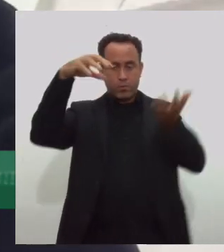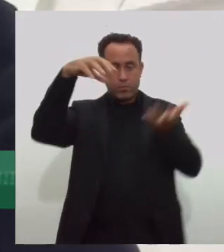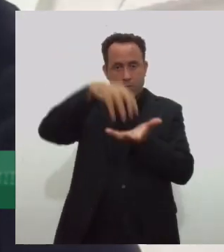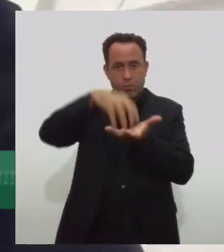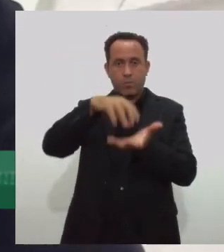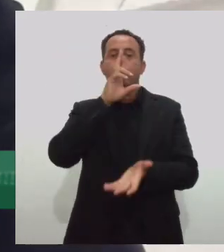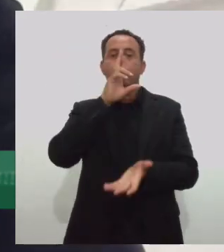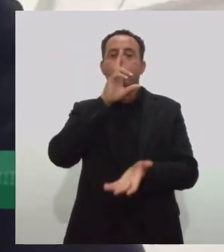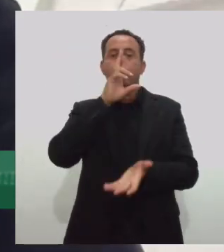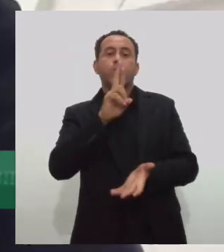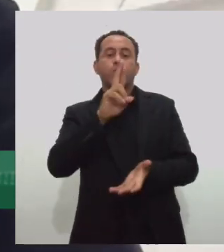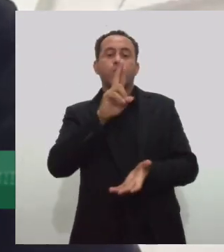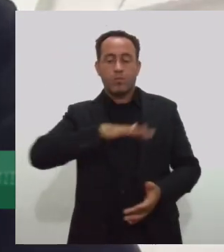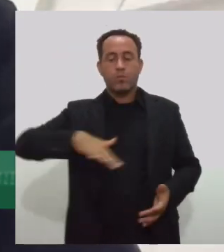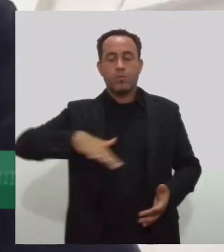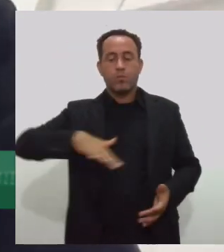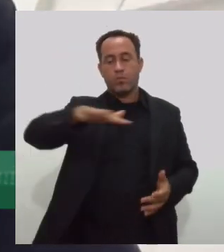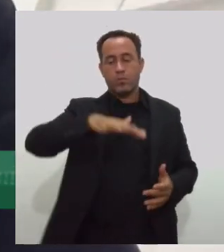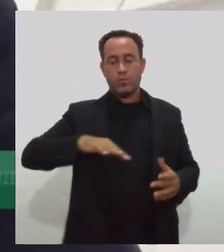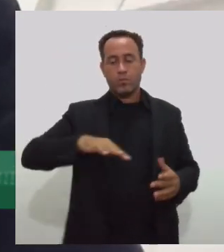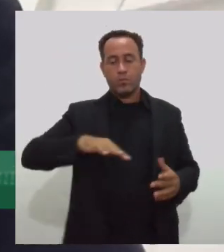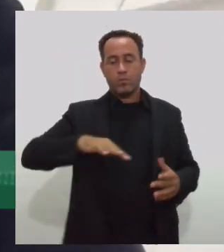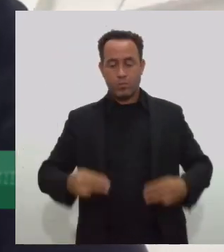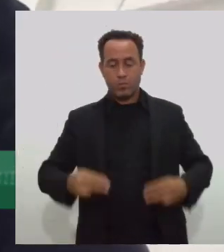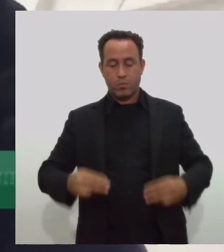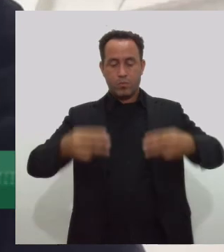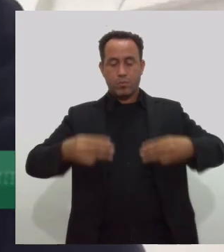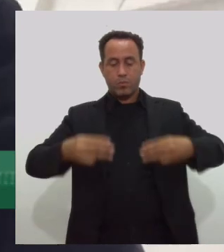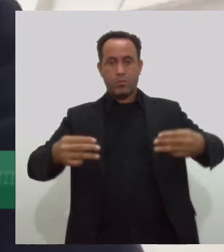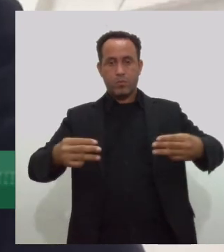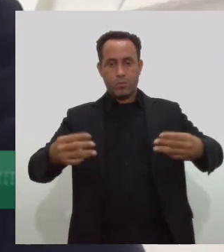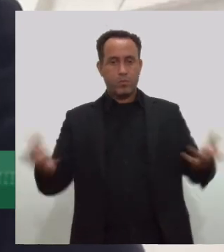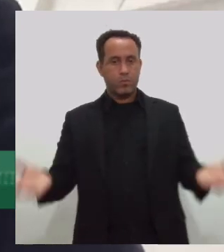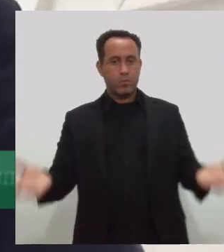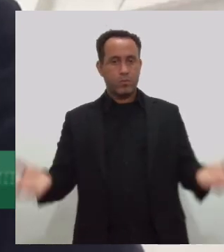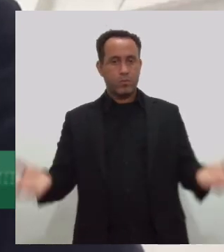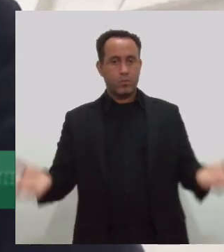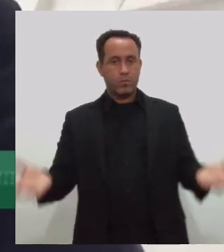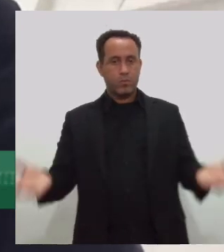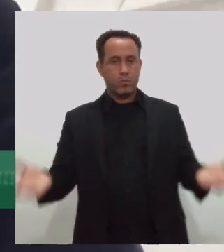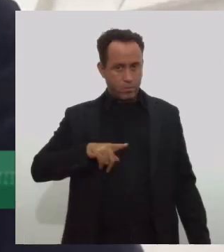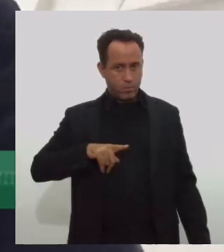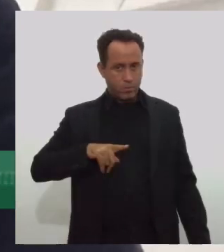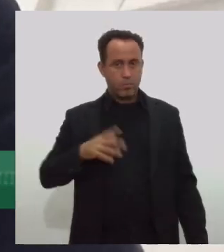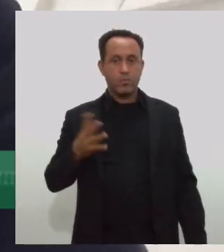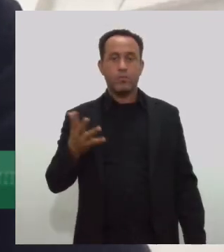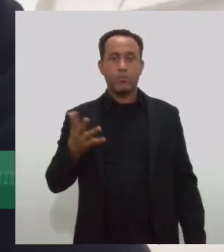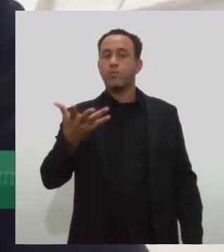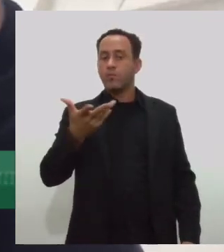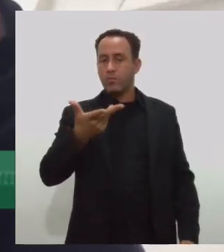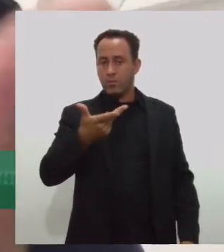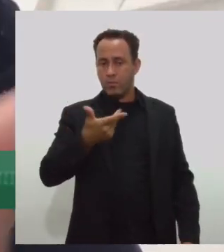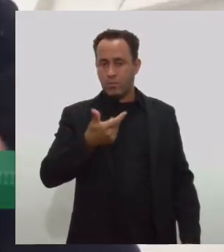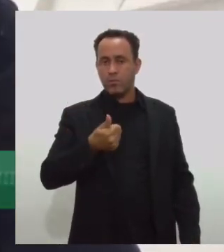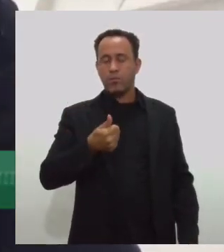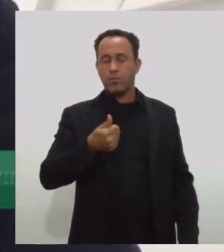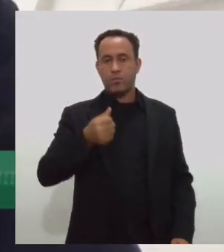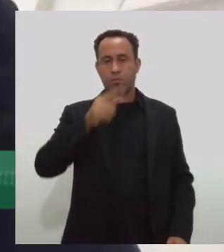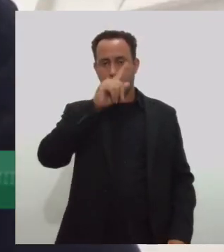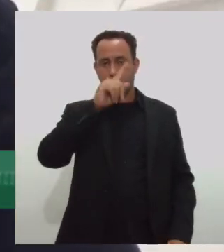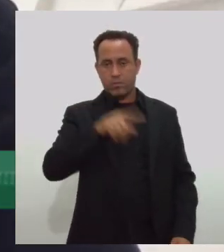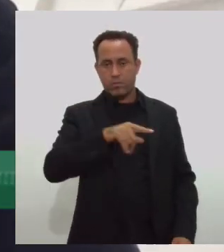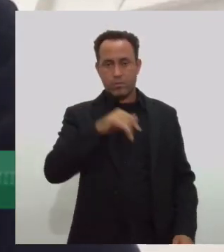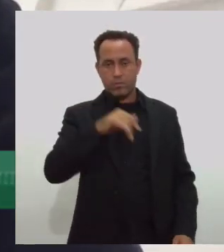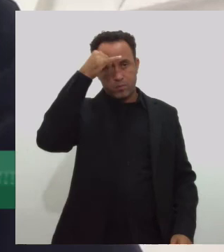ao Conselho Nacional do Ministério Público. Então, há diversas formas de combater eventual abuso. Eu não posso, como promotor